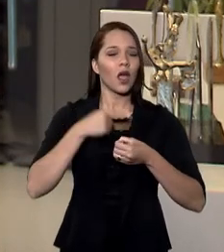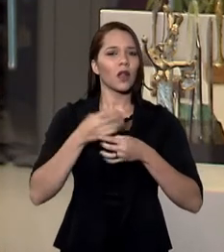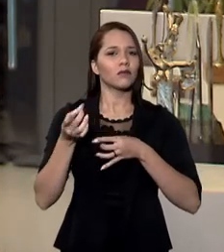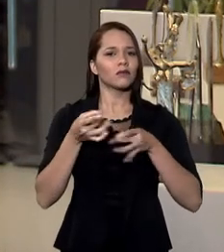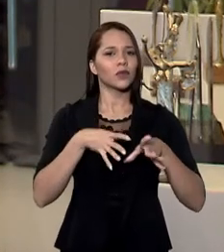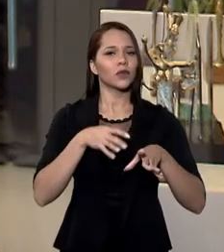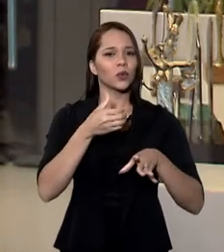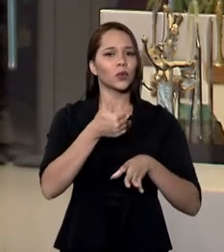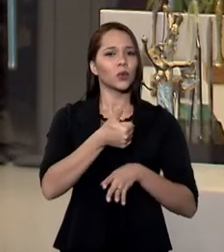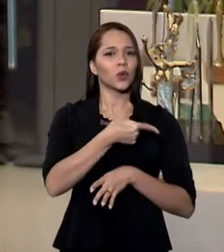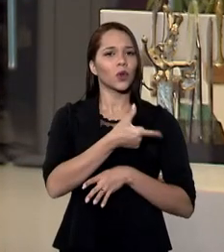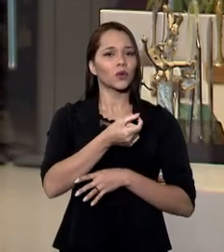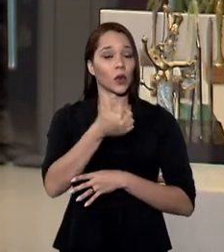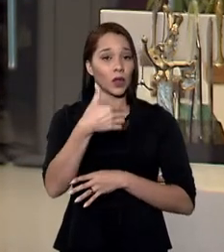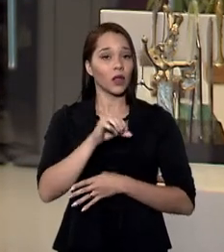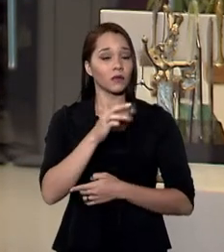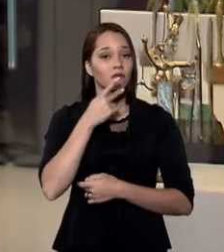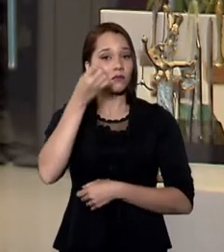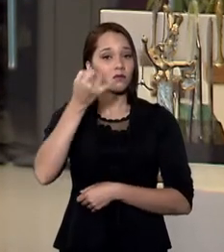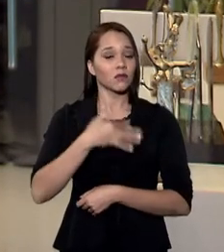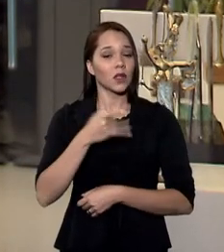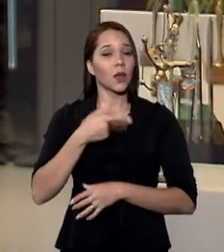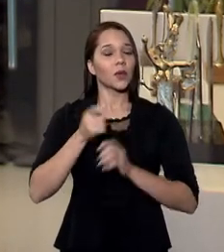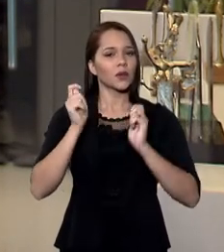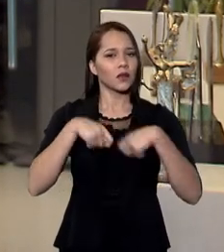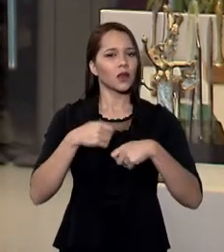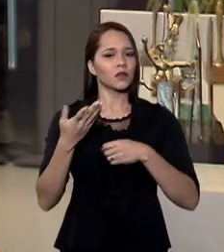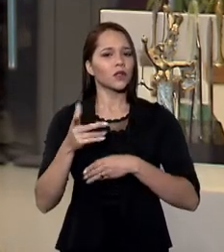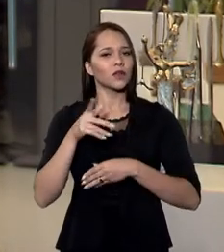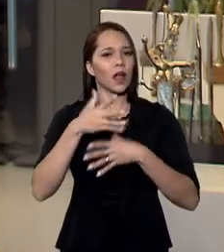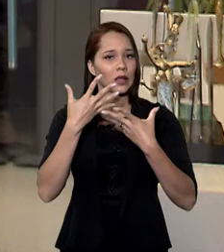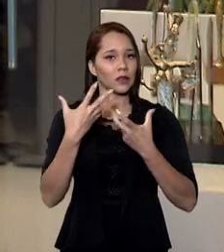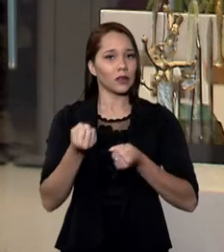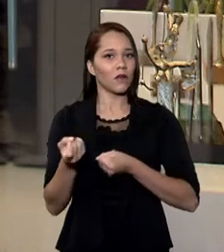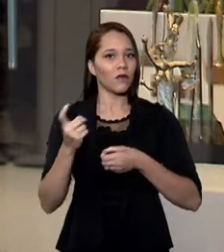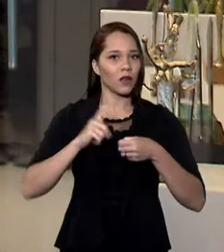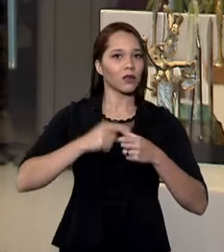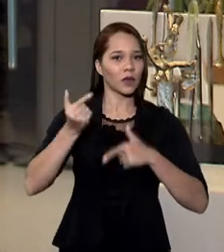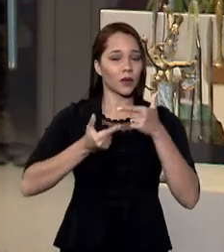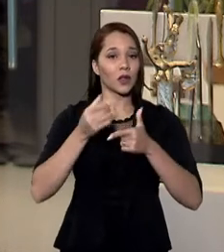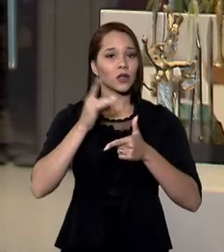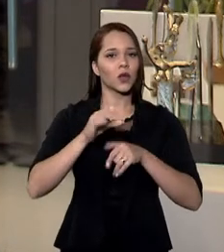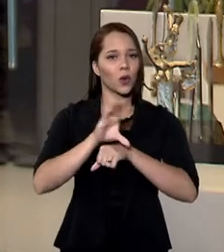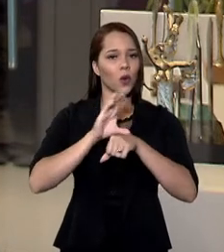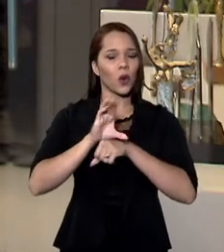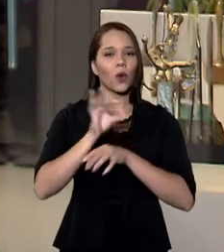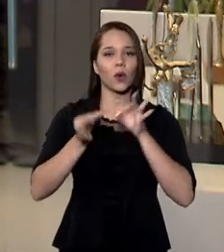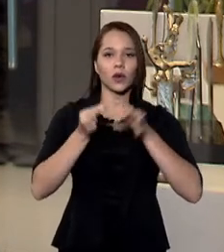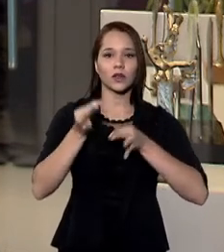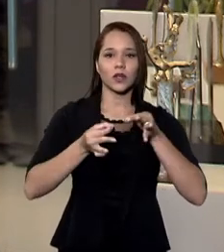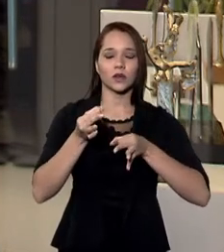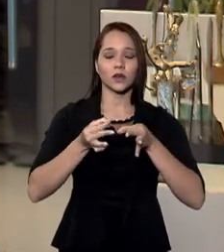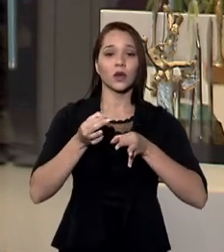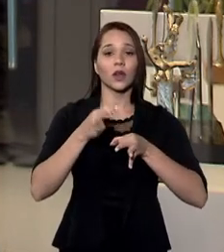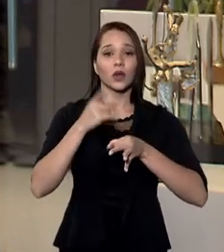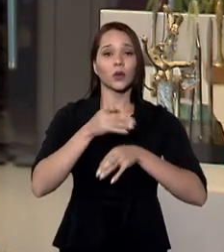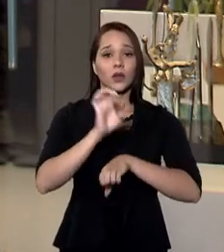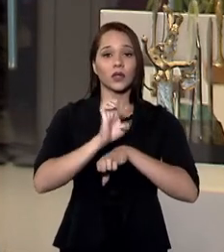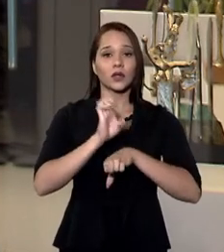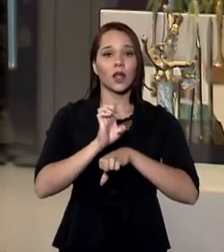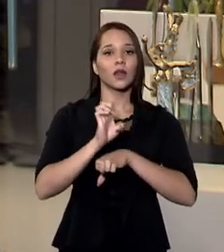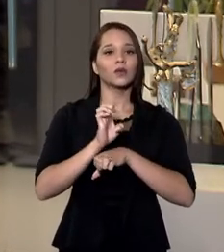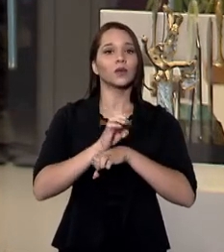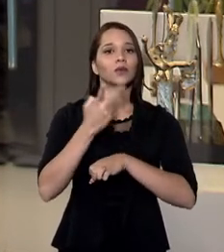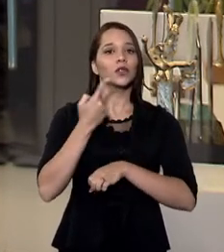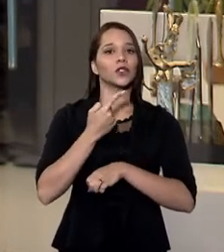deixou o cargo em 2010, com ressalva expressa sobre a possibilidade de readmissão, conforme prevê o Código de Organização Judiciária do